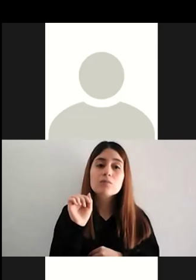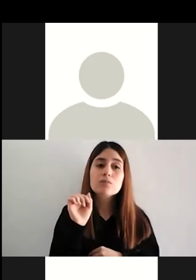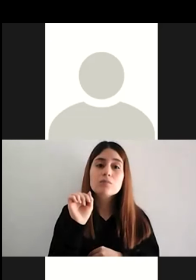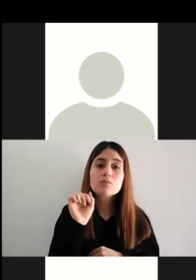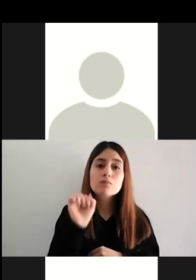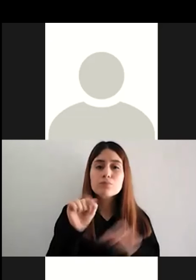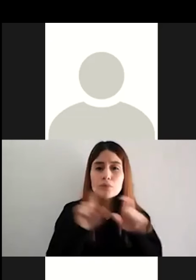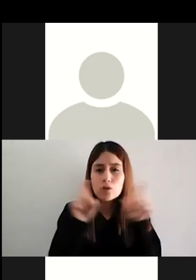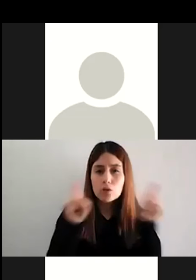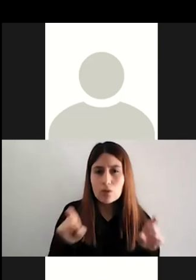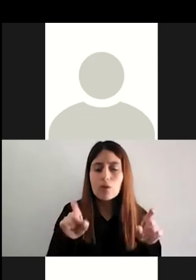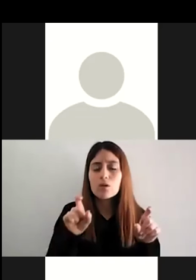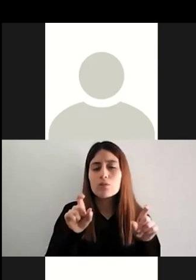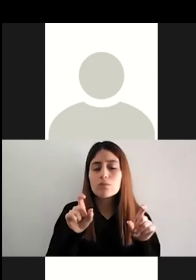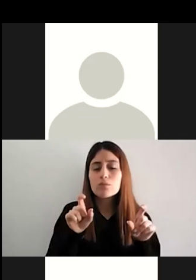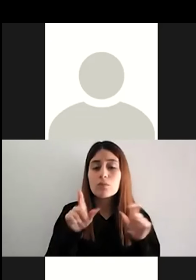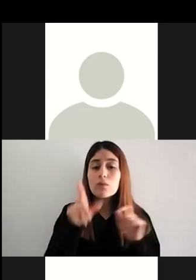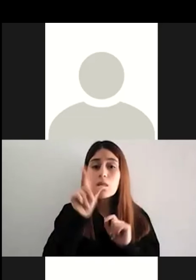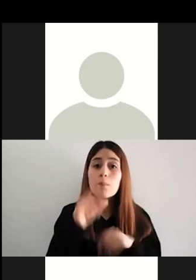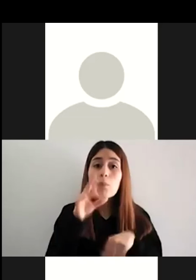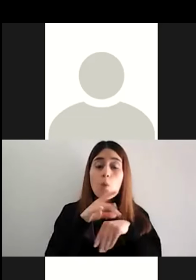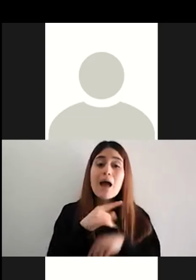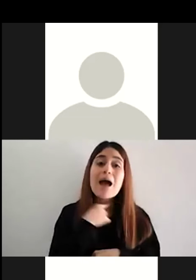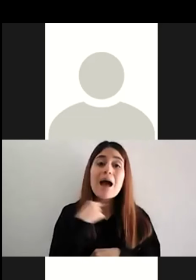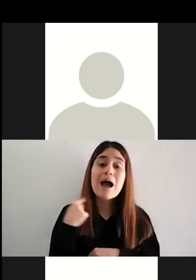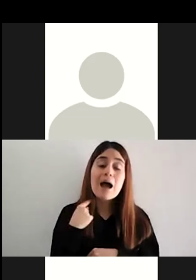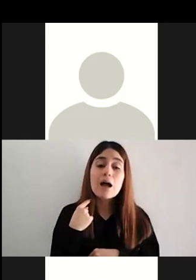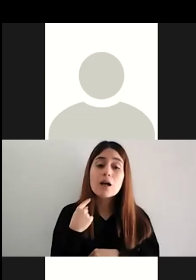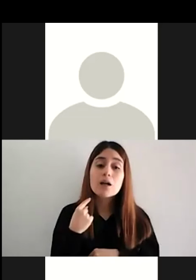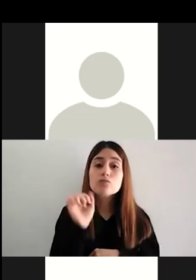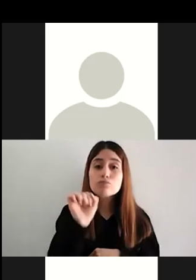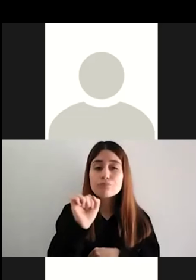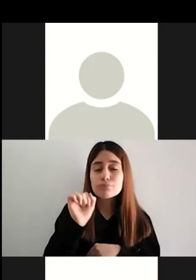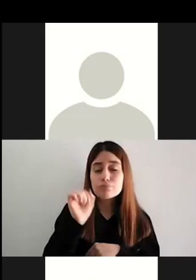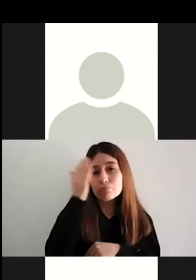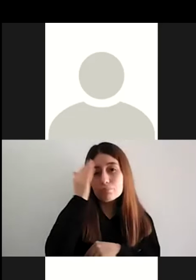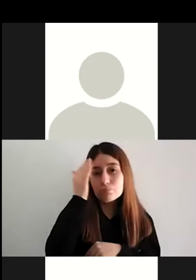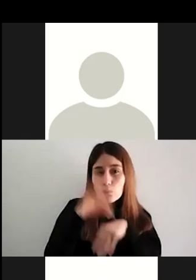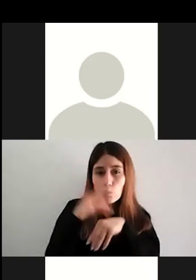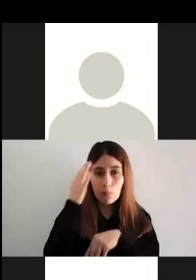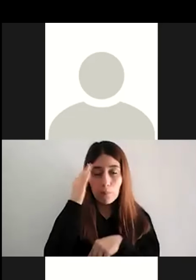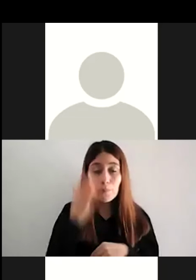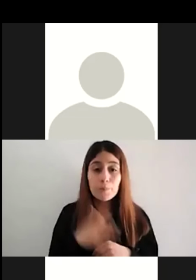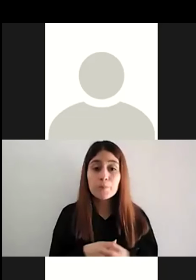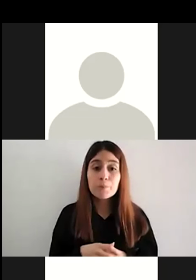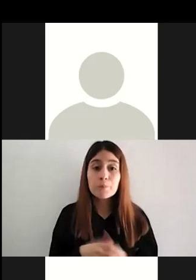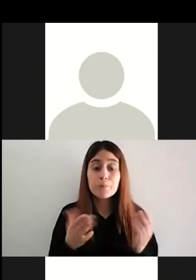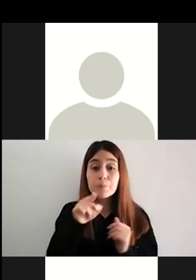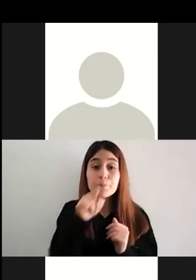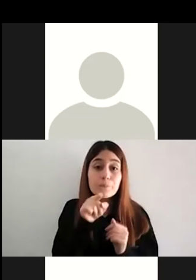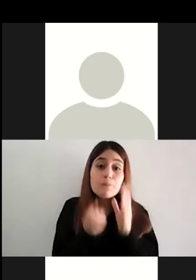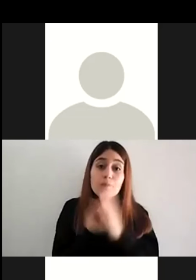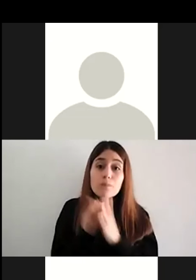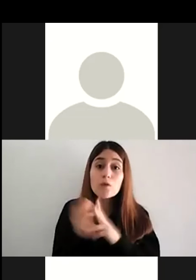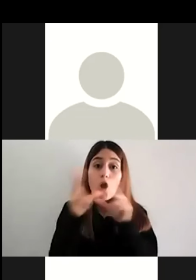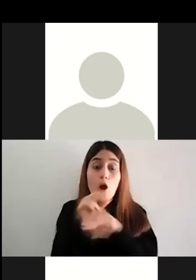doenças ginecológicas e obstétricas e doenças raras no foro da saúde mental. Este processo de constituição de